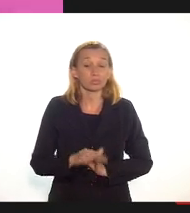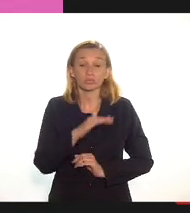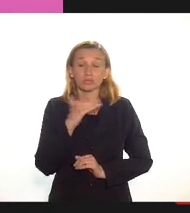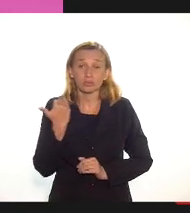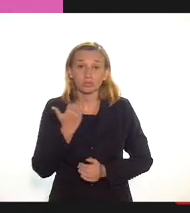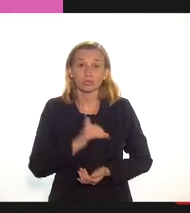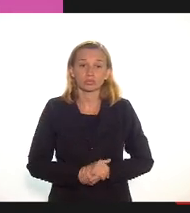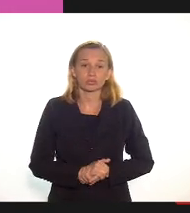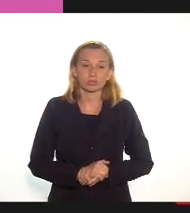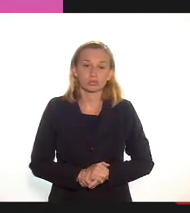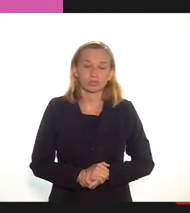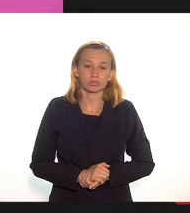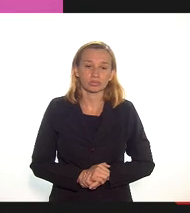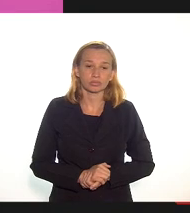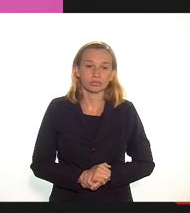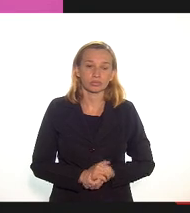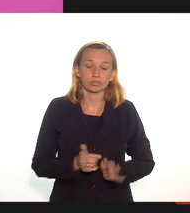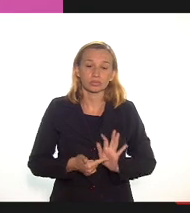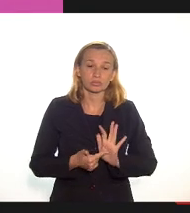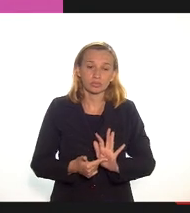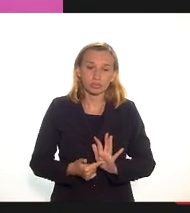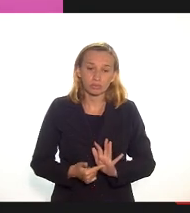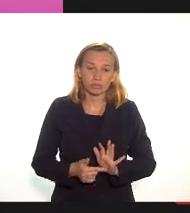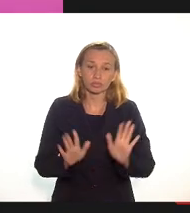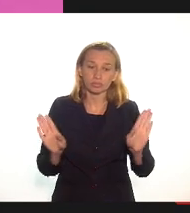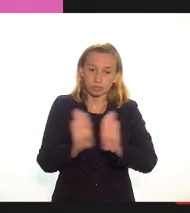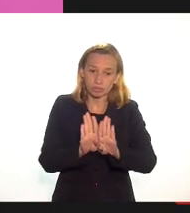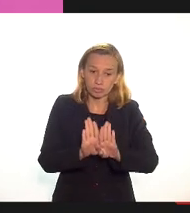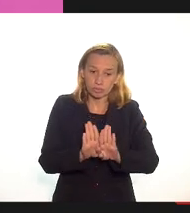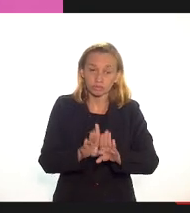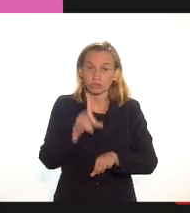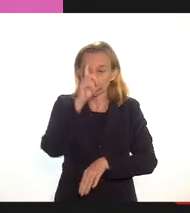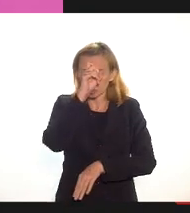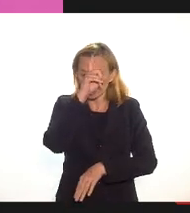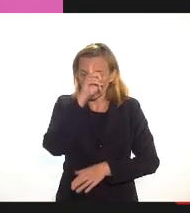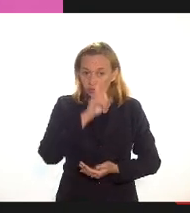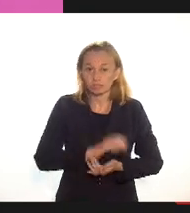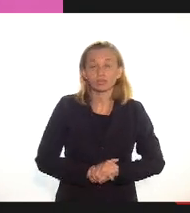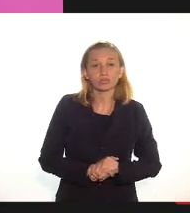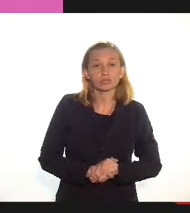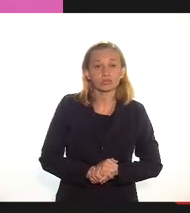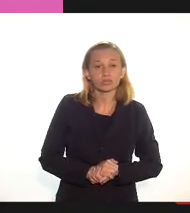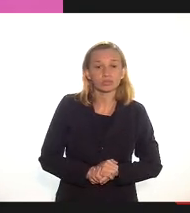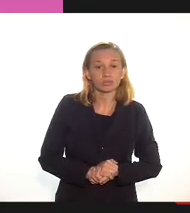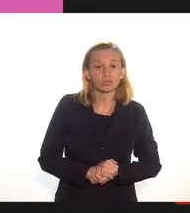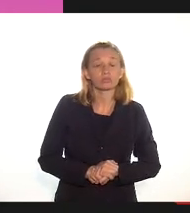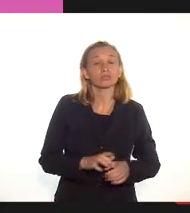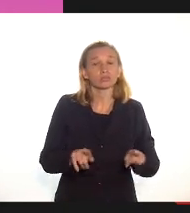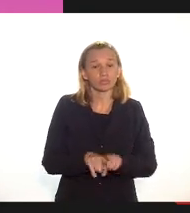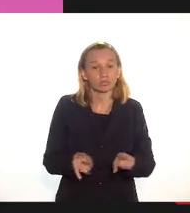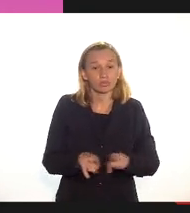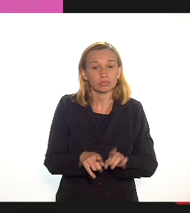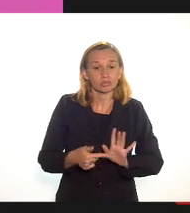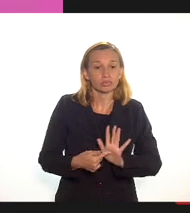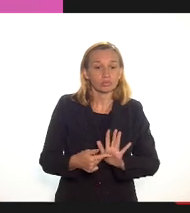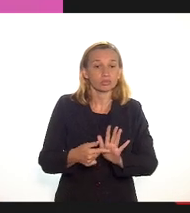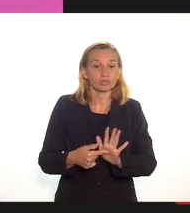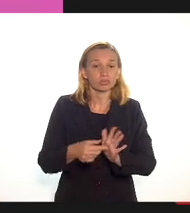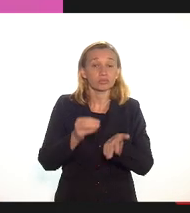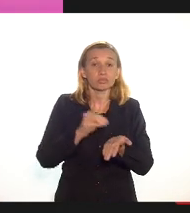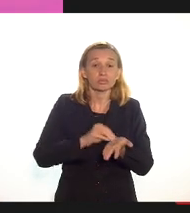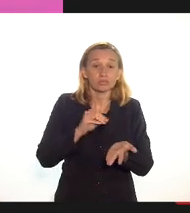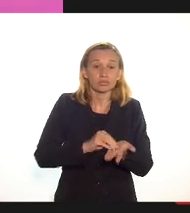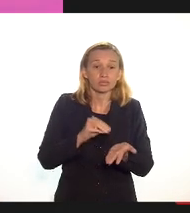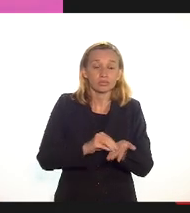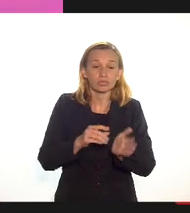mortes, caracterizar o fechamento desses leitos e caracterizar a falta